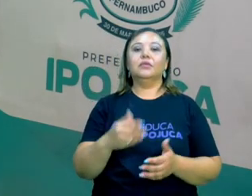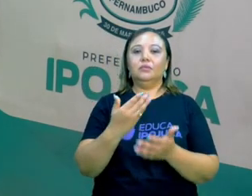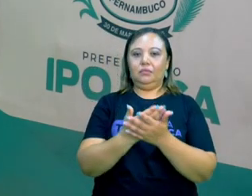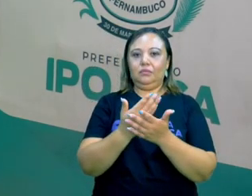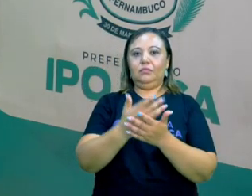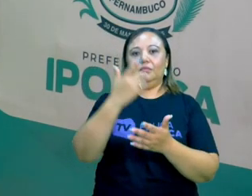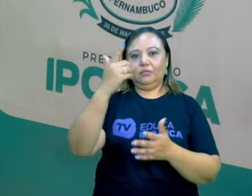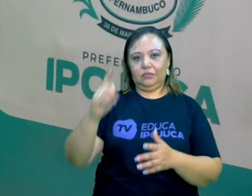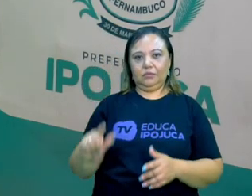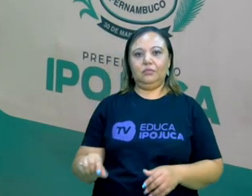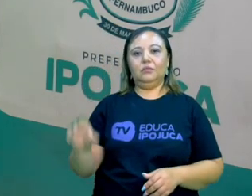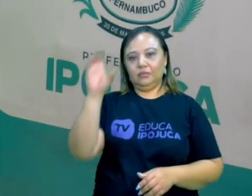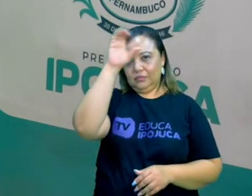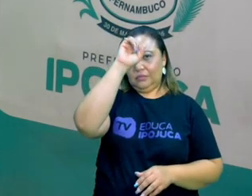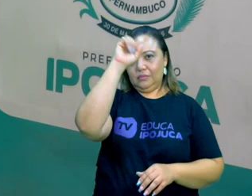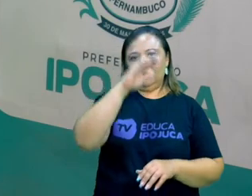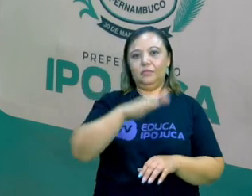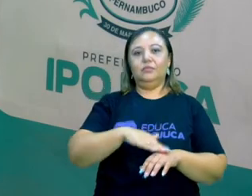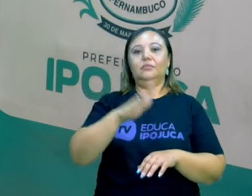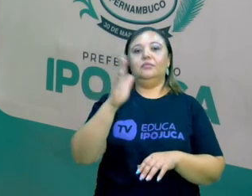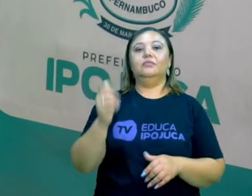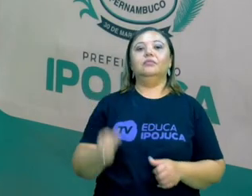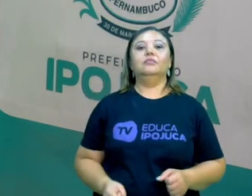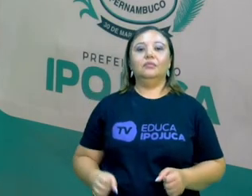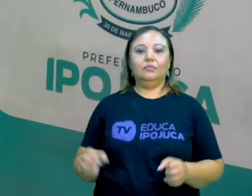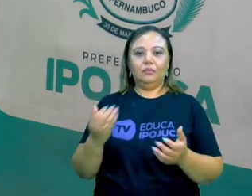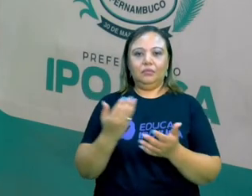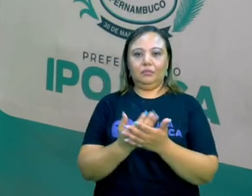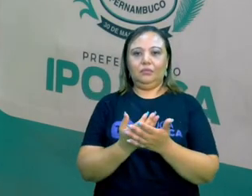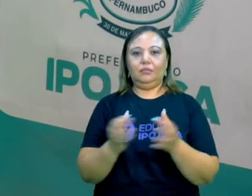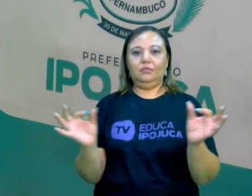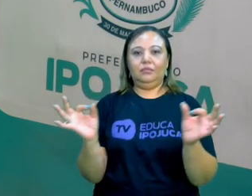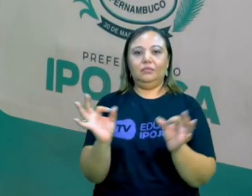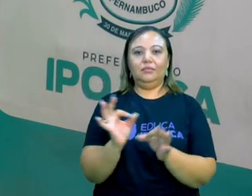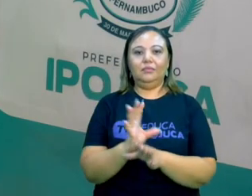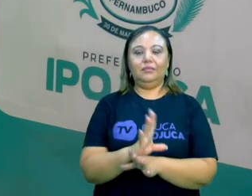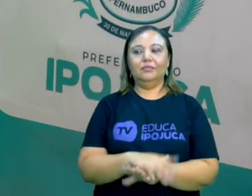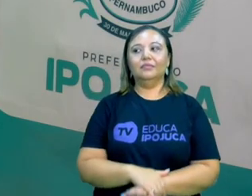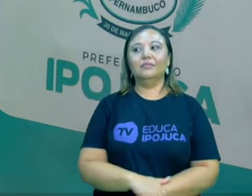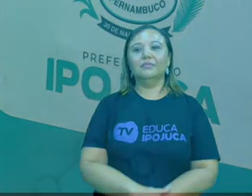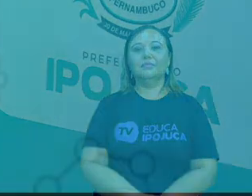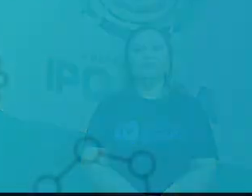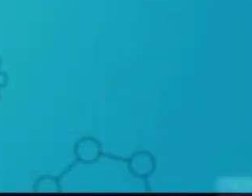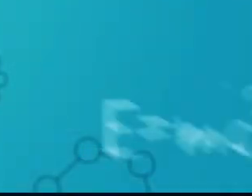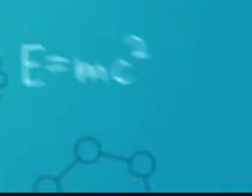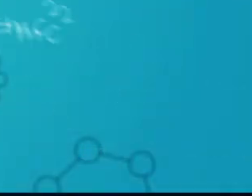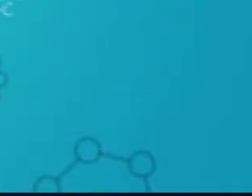sobre divisão. Tá bom? Uma boa aula para vocês e até a próxima aula, se Deus quiser.